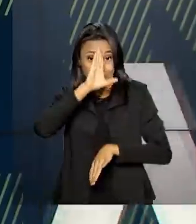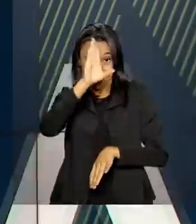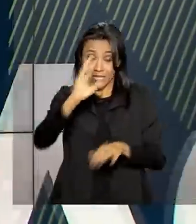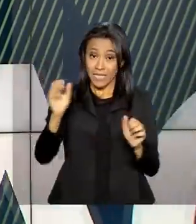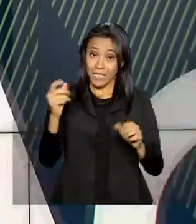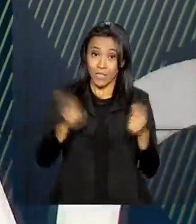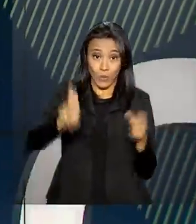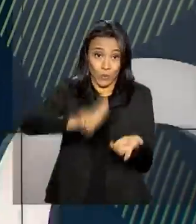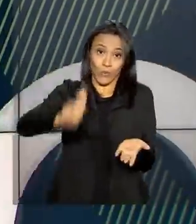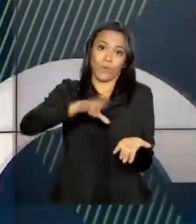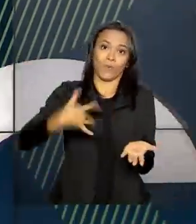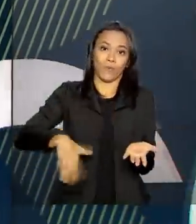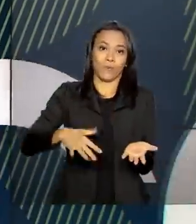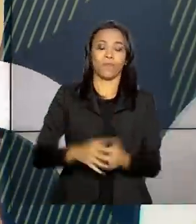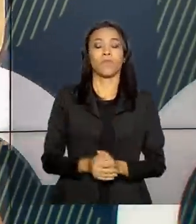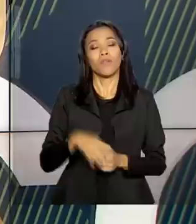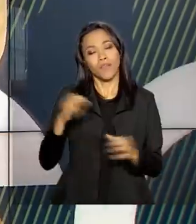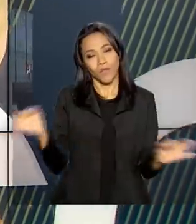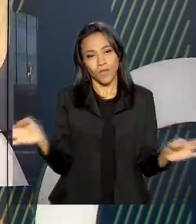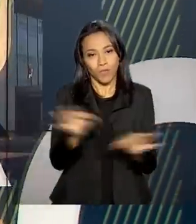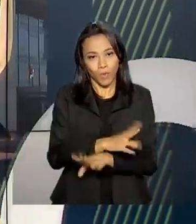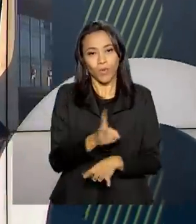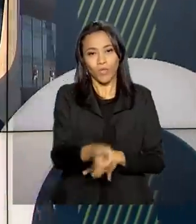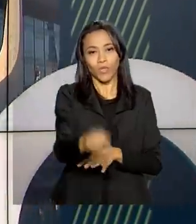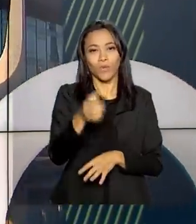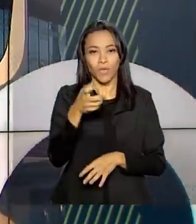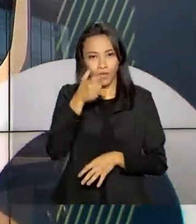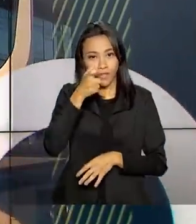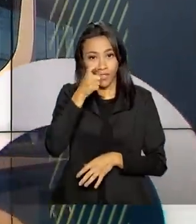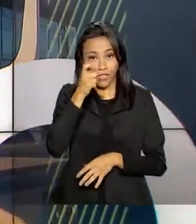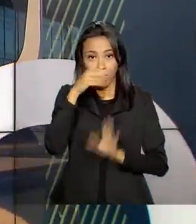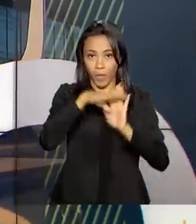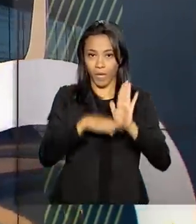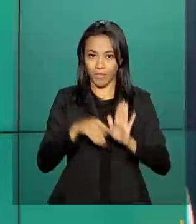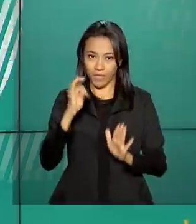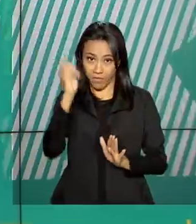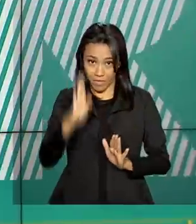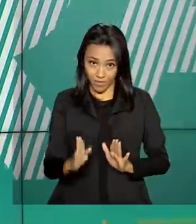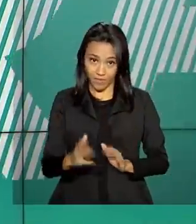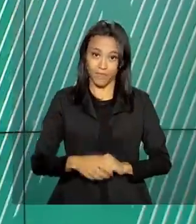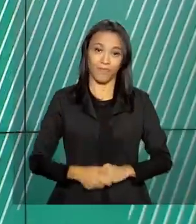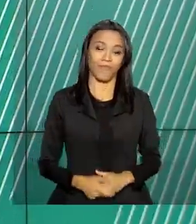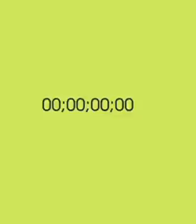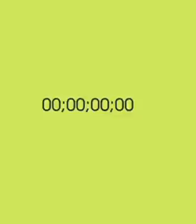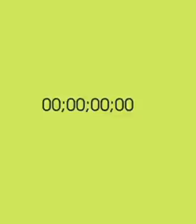e nós ficamos por aqui continue assistindo à programação da tv brasil